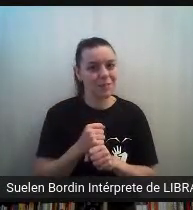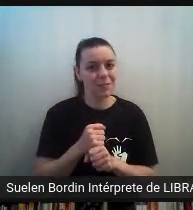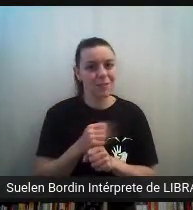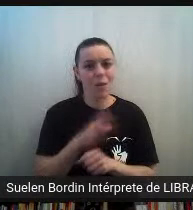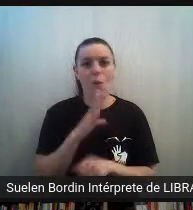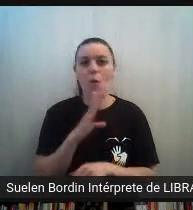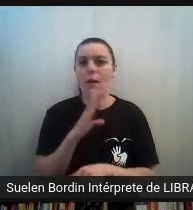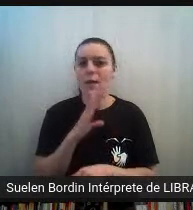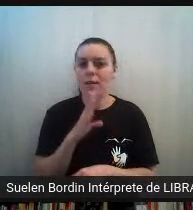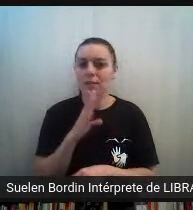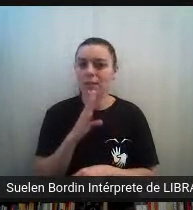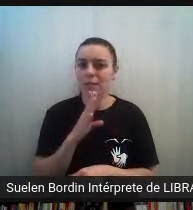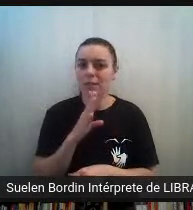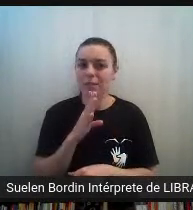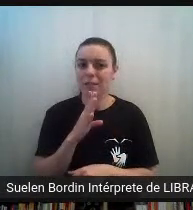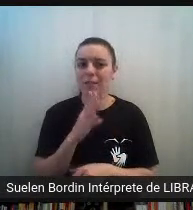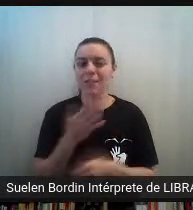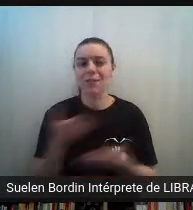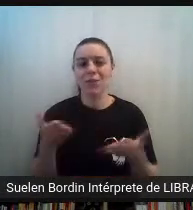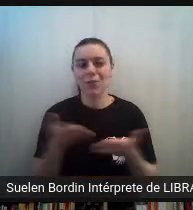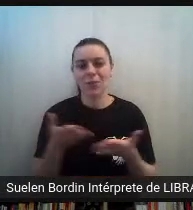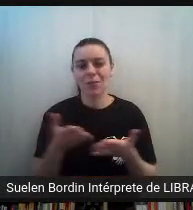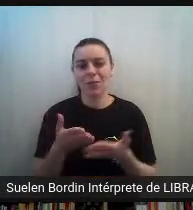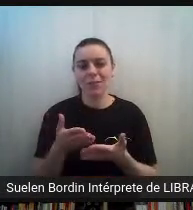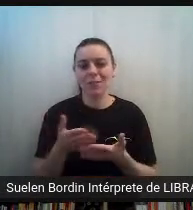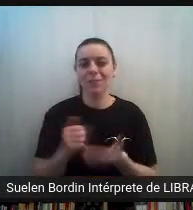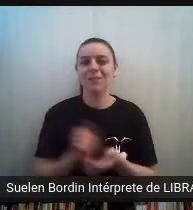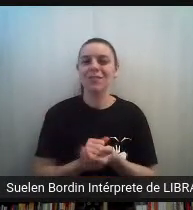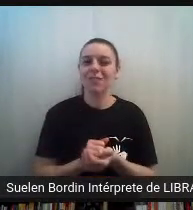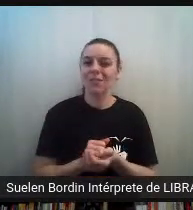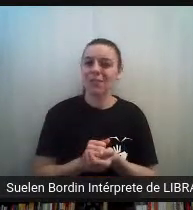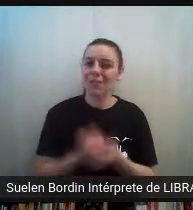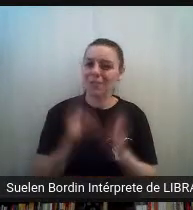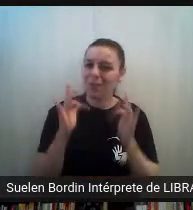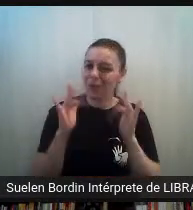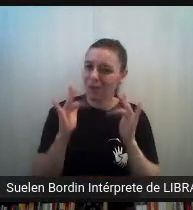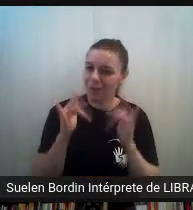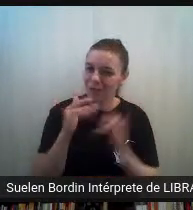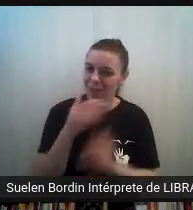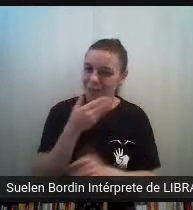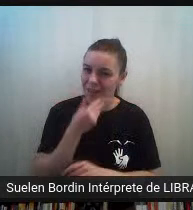conhecendo meu atual namorado, então as coisas melhoraram bastante.